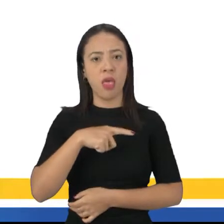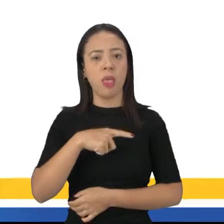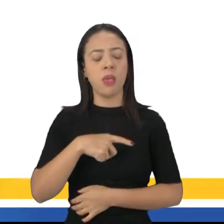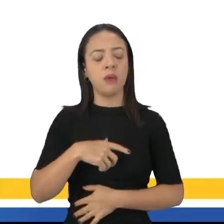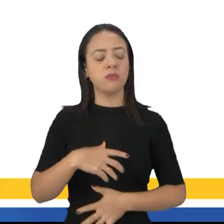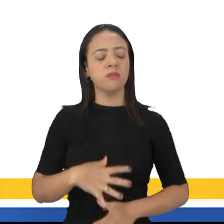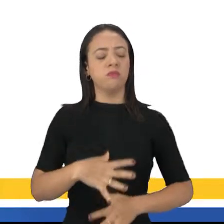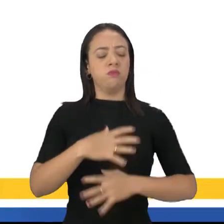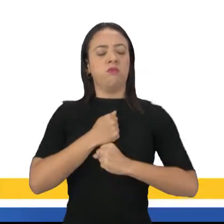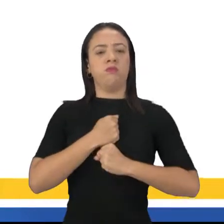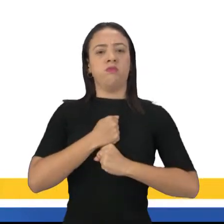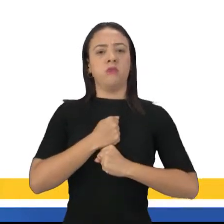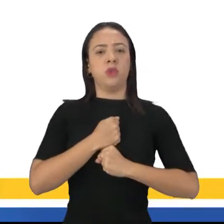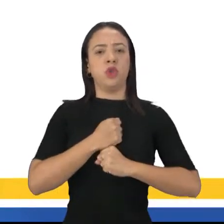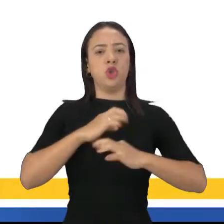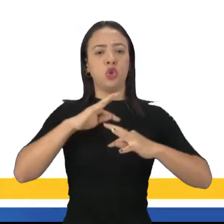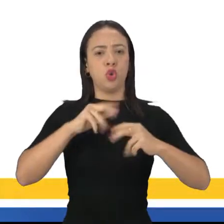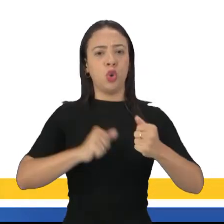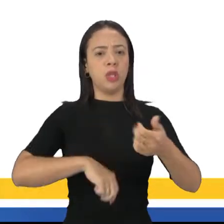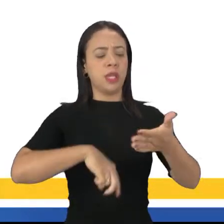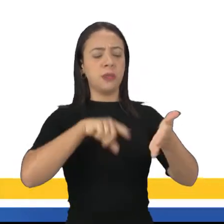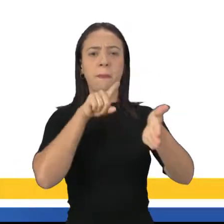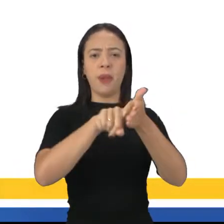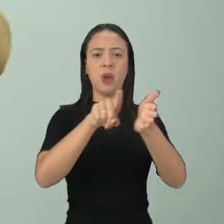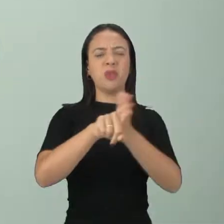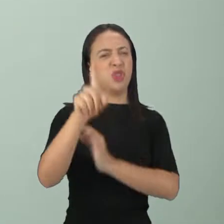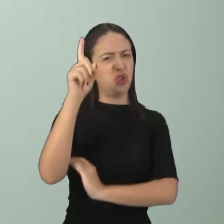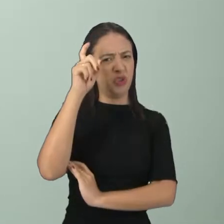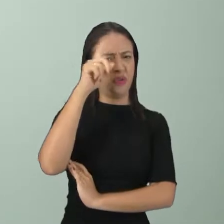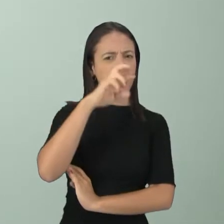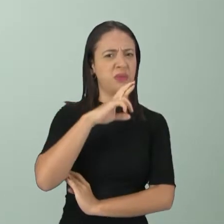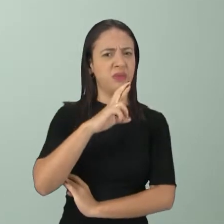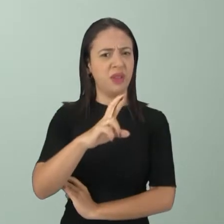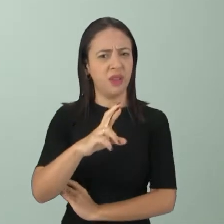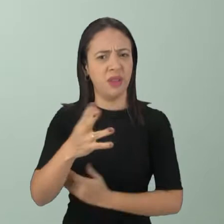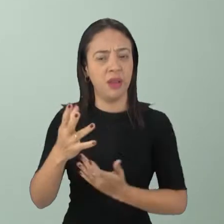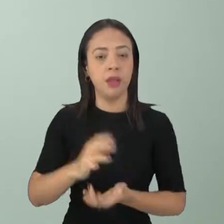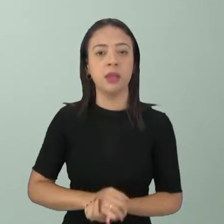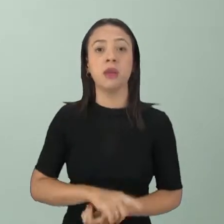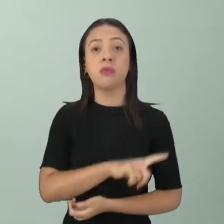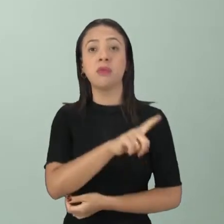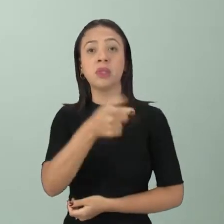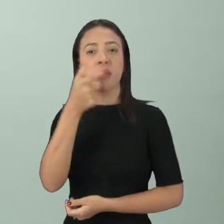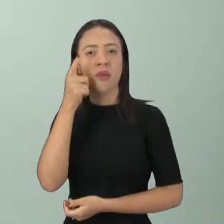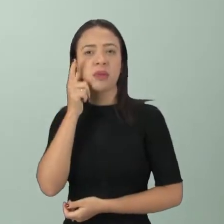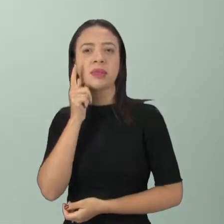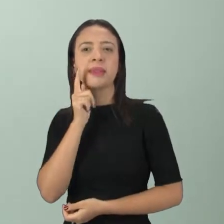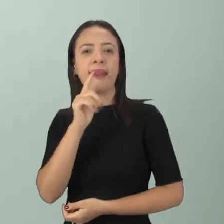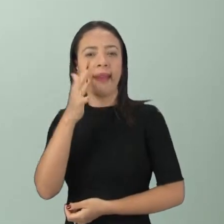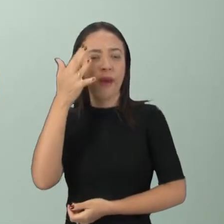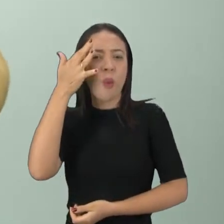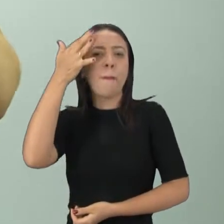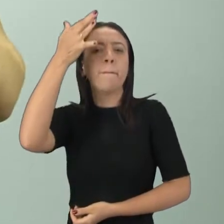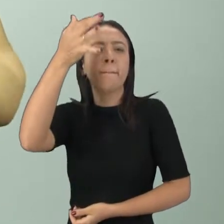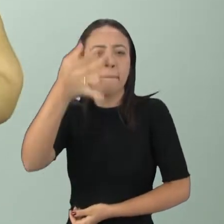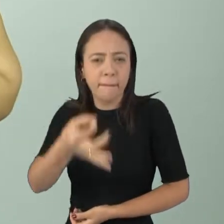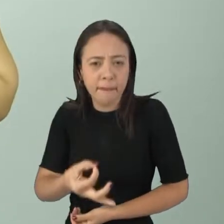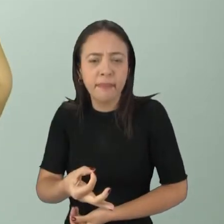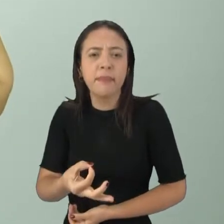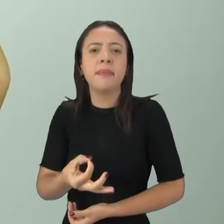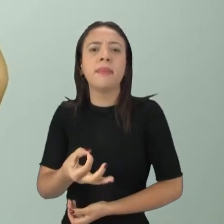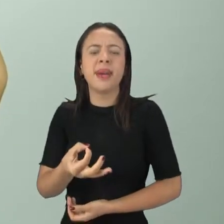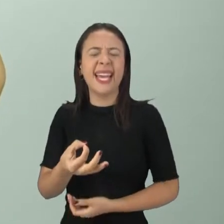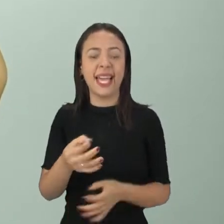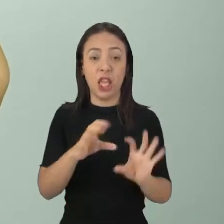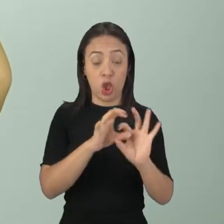confiança diante das questões complexas? Então, estar aí por dentro do conteúdo vai lhe garantir